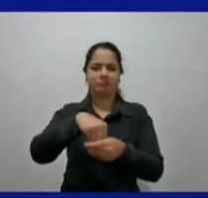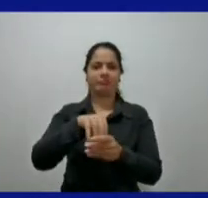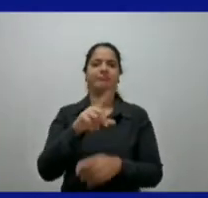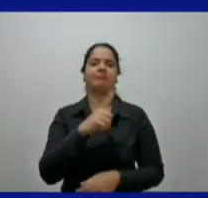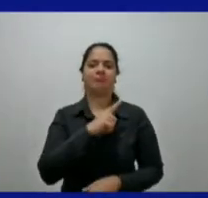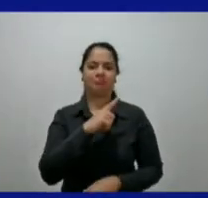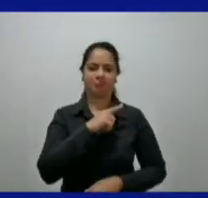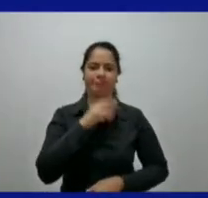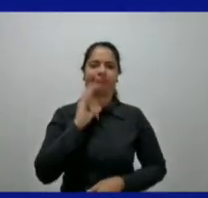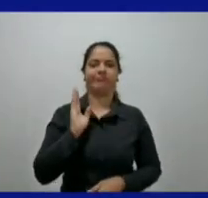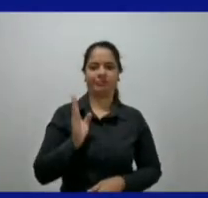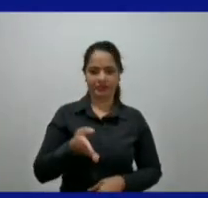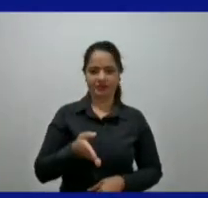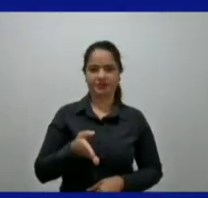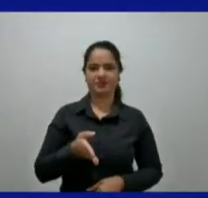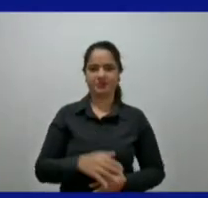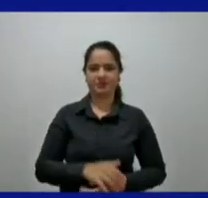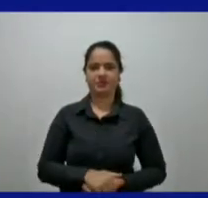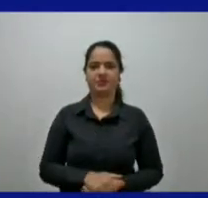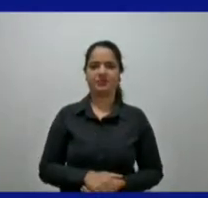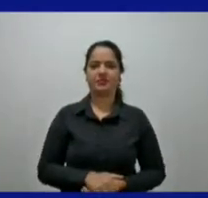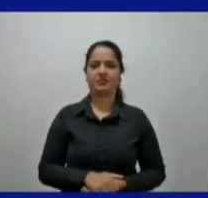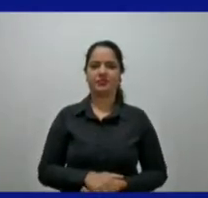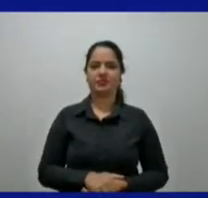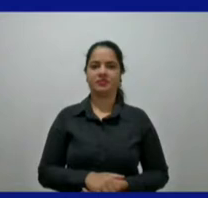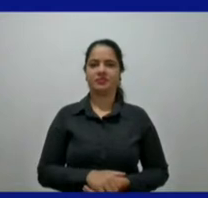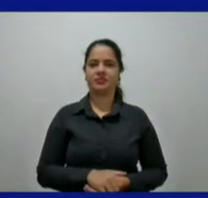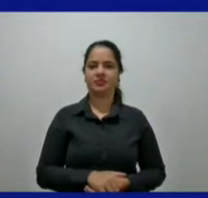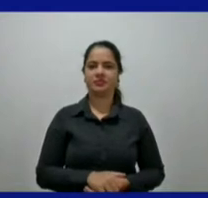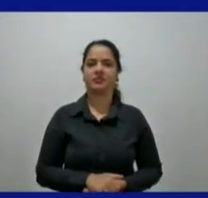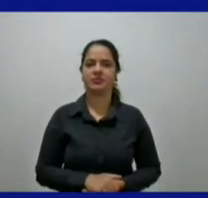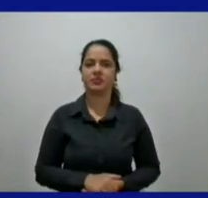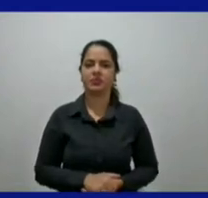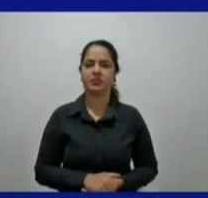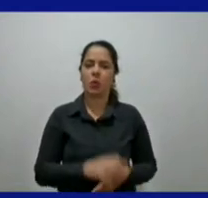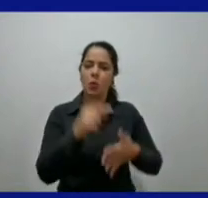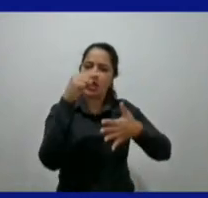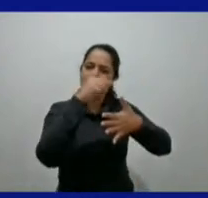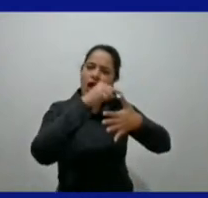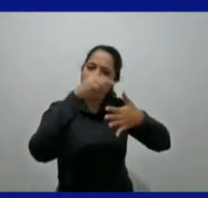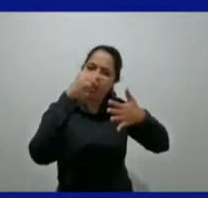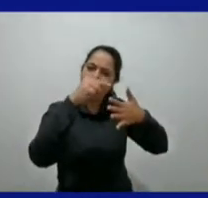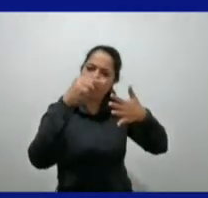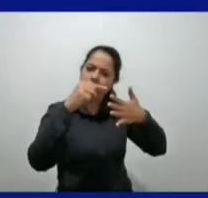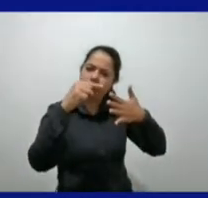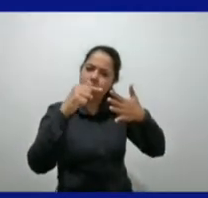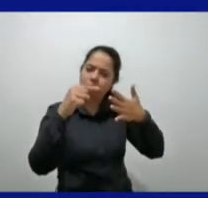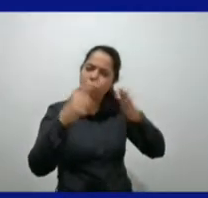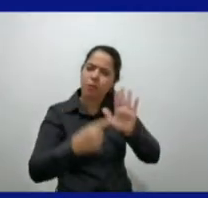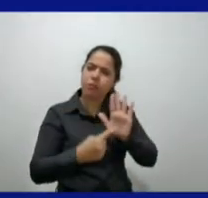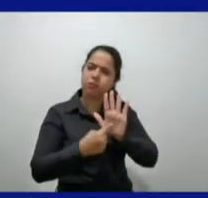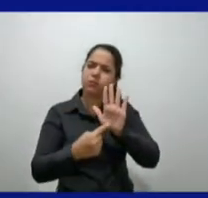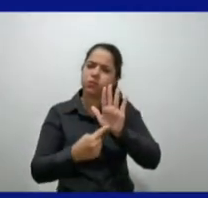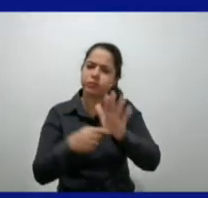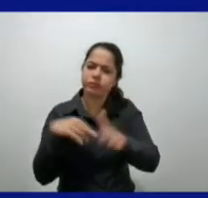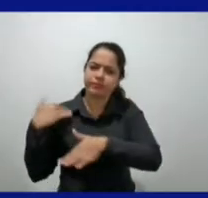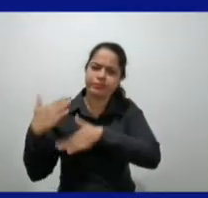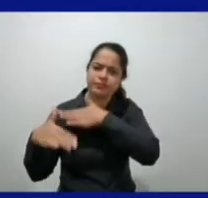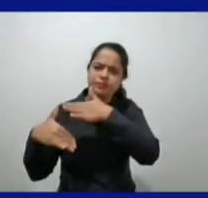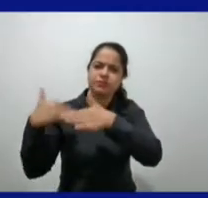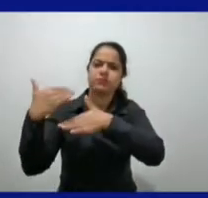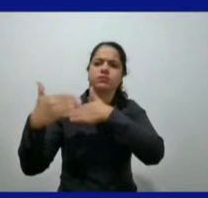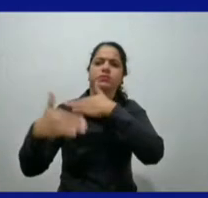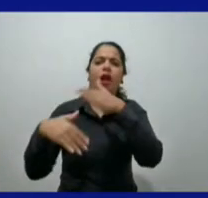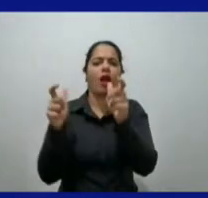A demanda de que os indicadores meçam efetivamente a performance vai aumentar. E vai